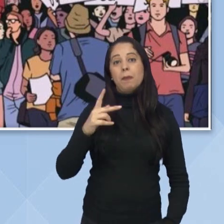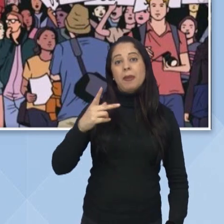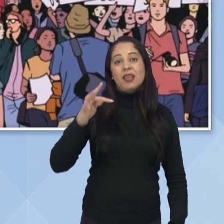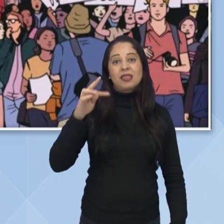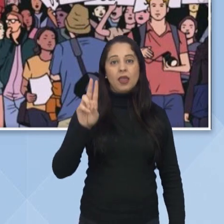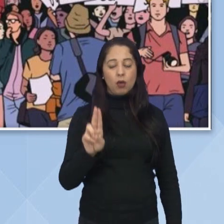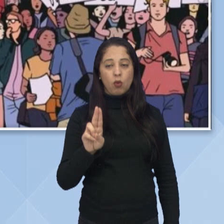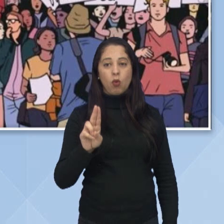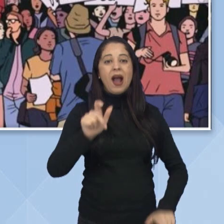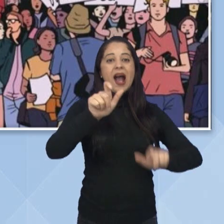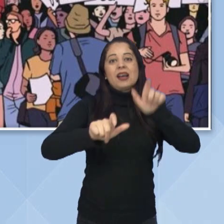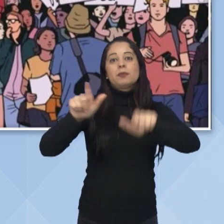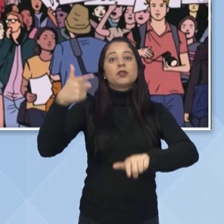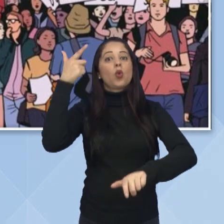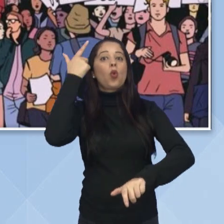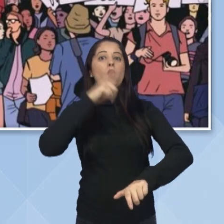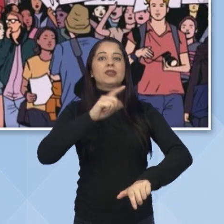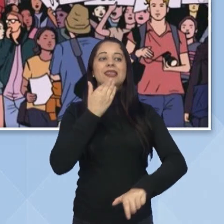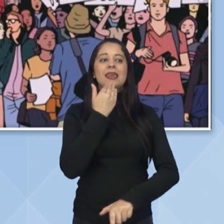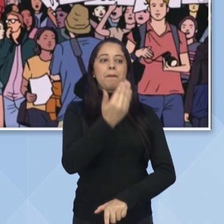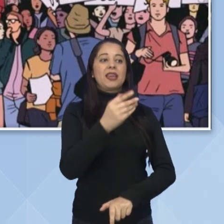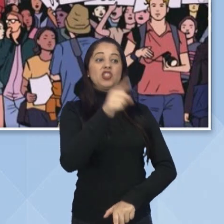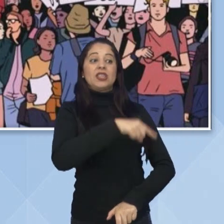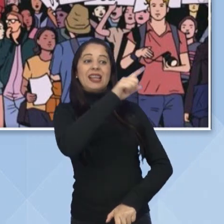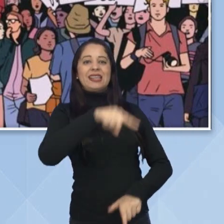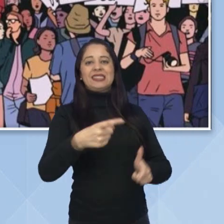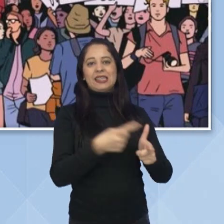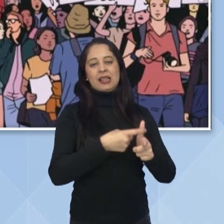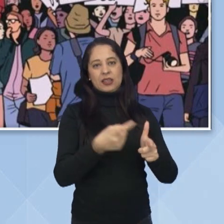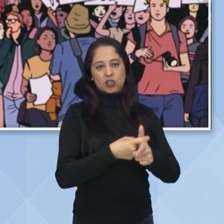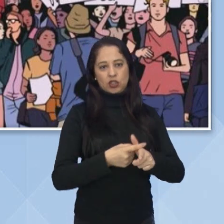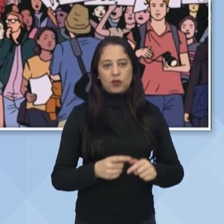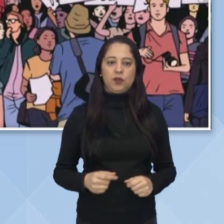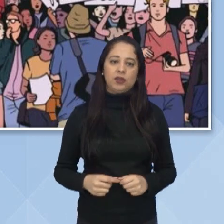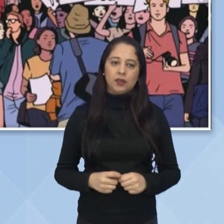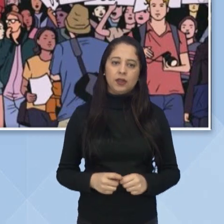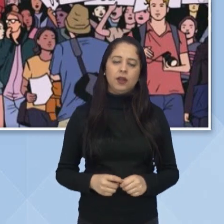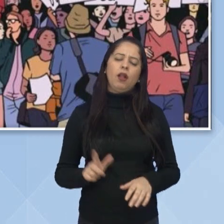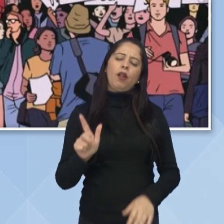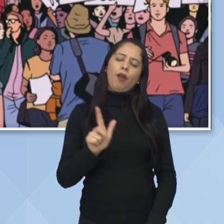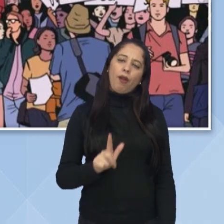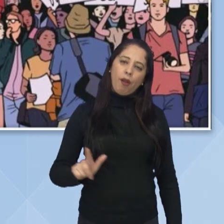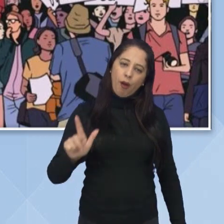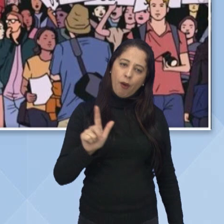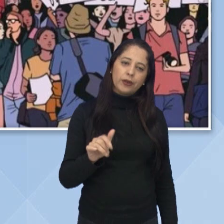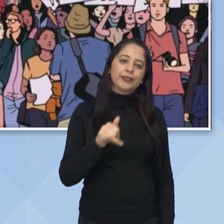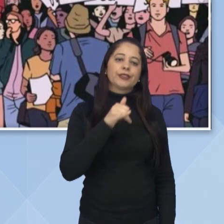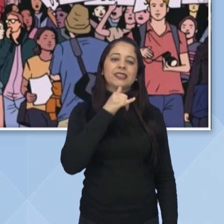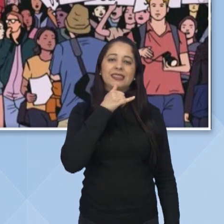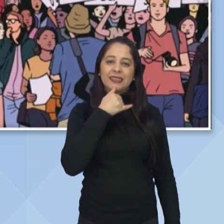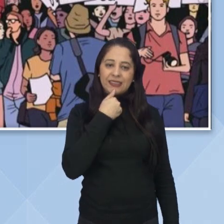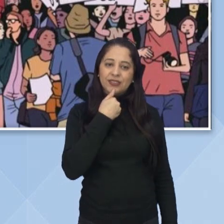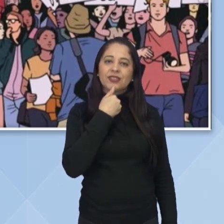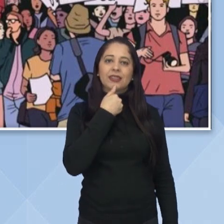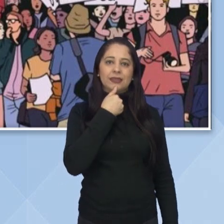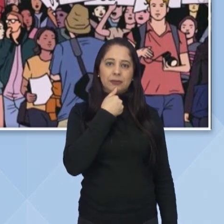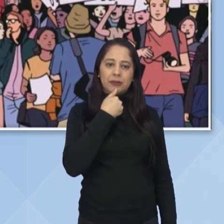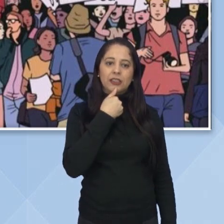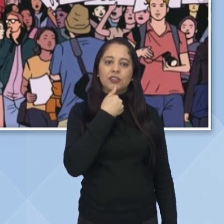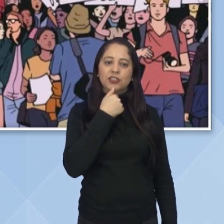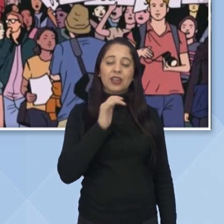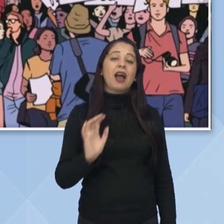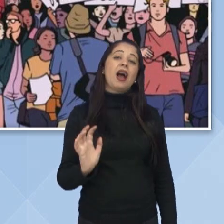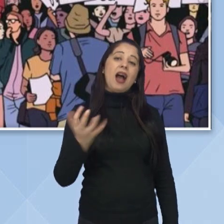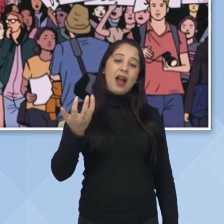em condições de pedir a isenção. Claro que, infelizmente, as isenções, com